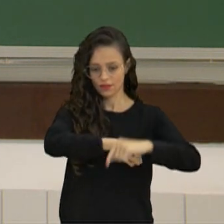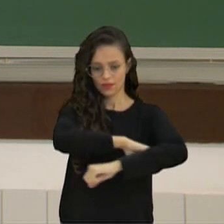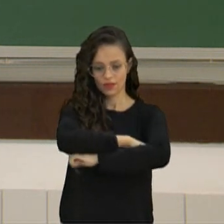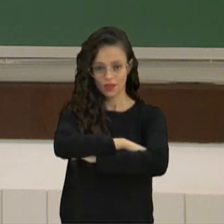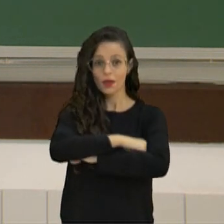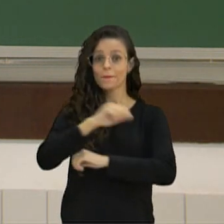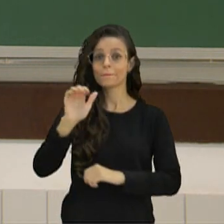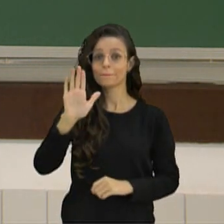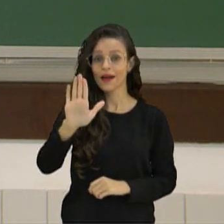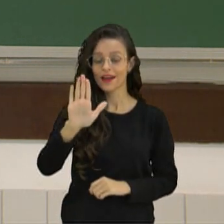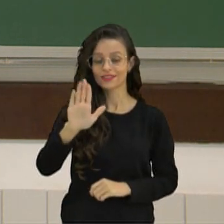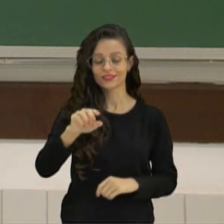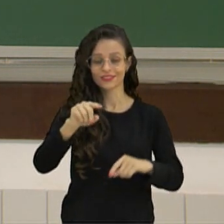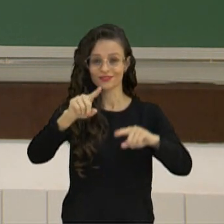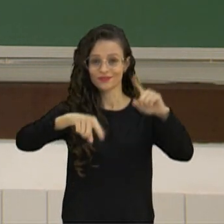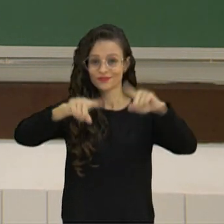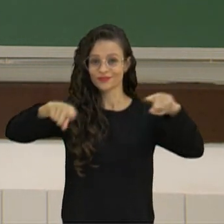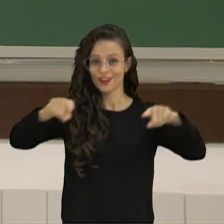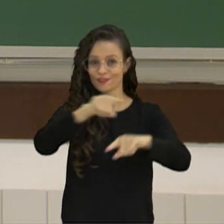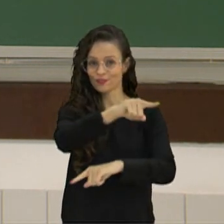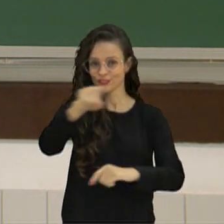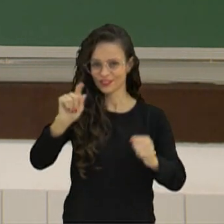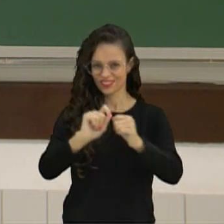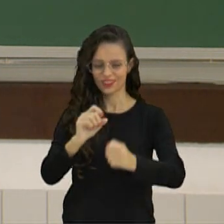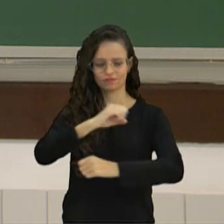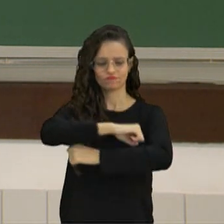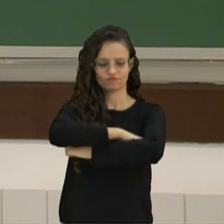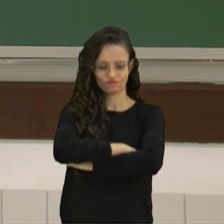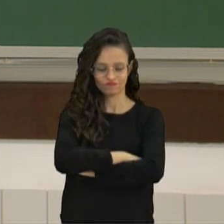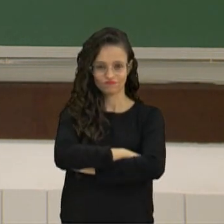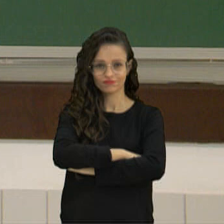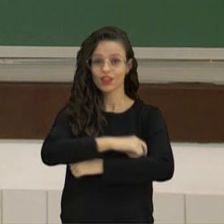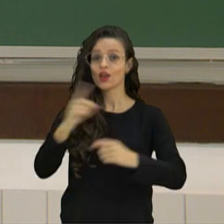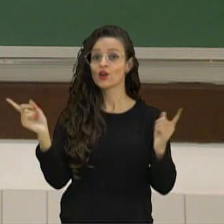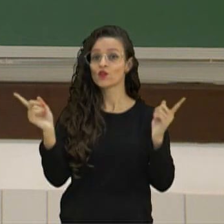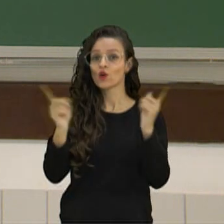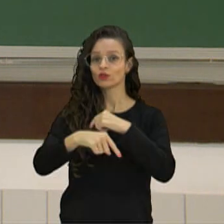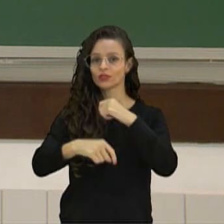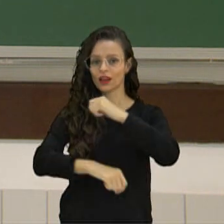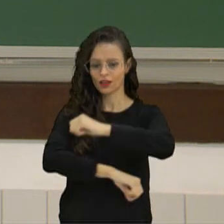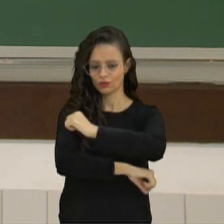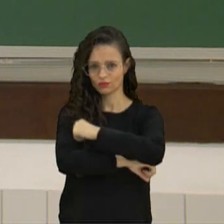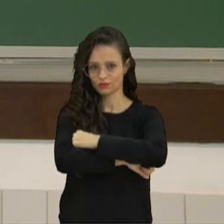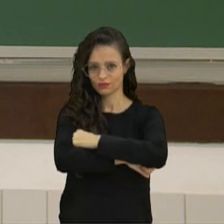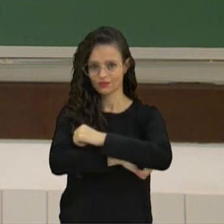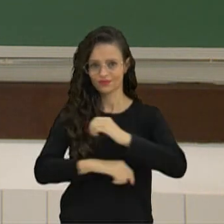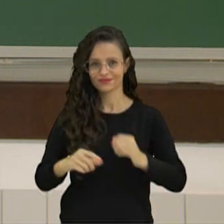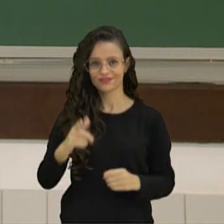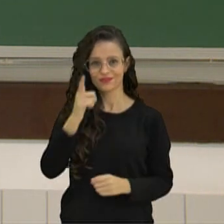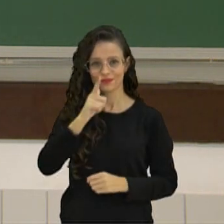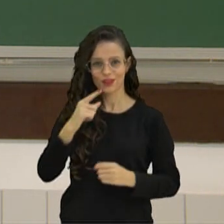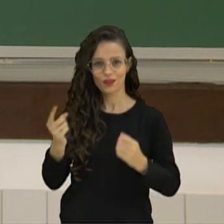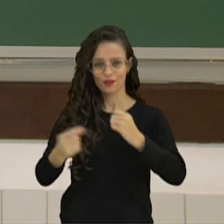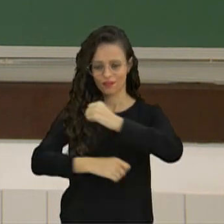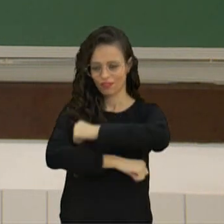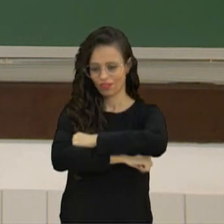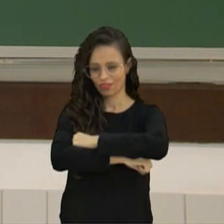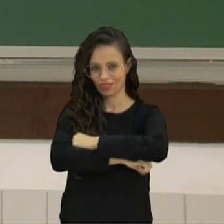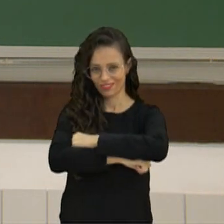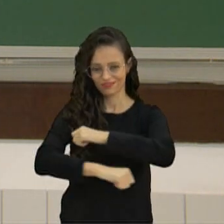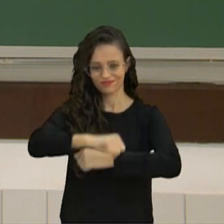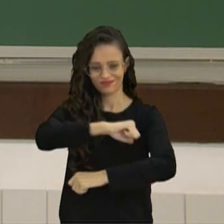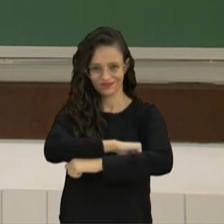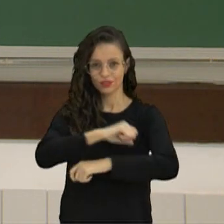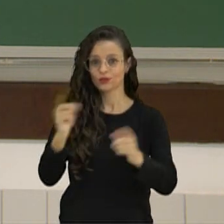Mas, vários de vocês que cruzaram o braço aí, fizeram o contrário. O braço direito vem sobre o